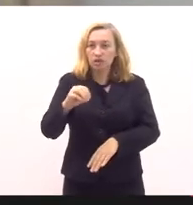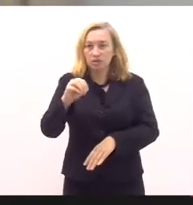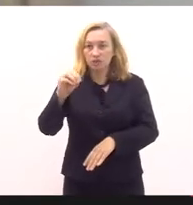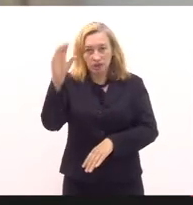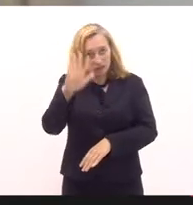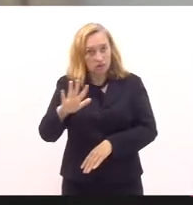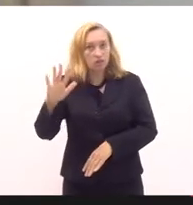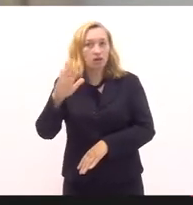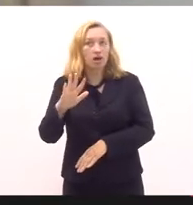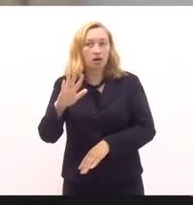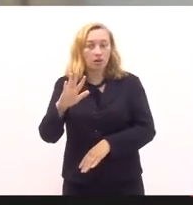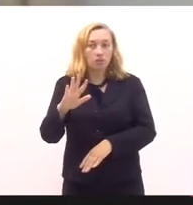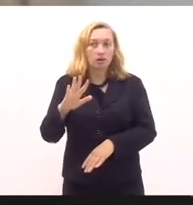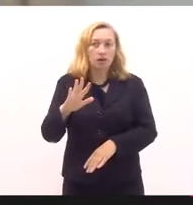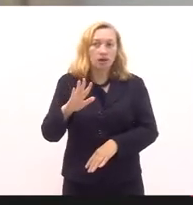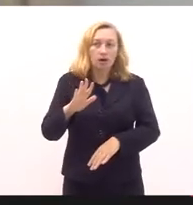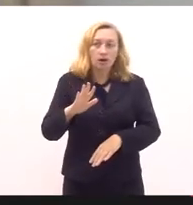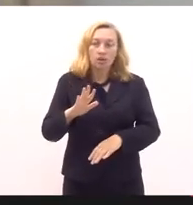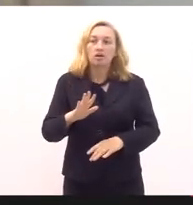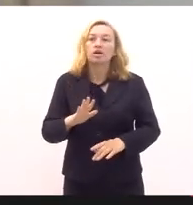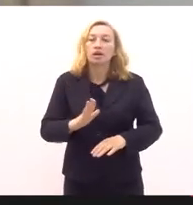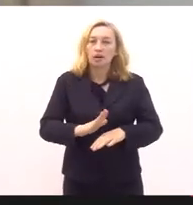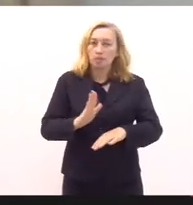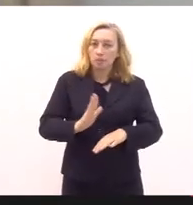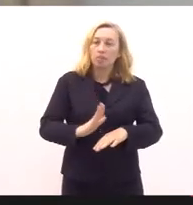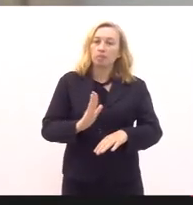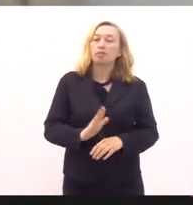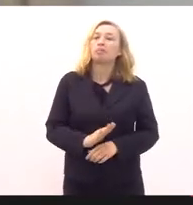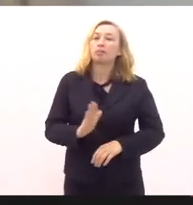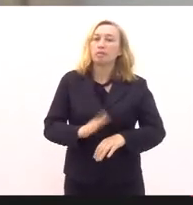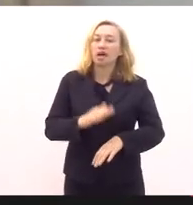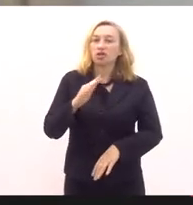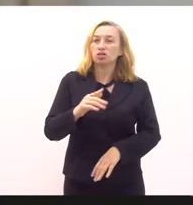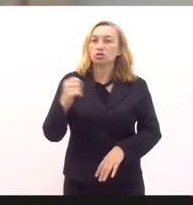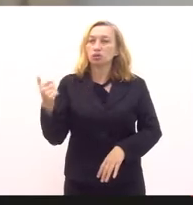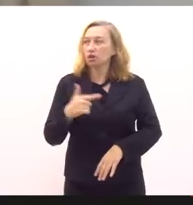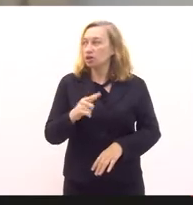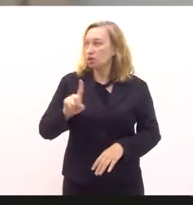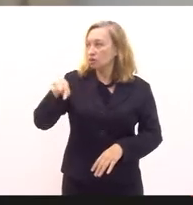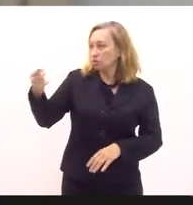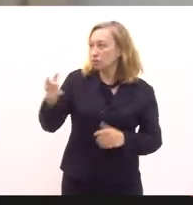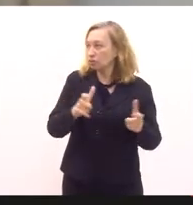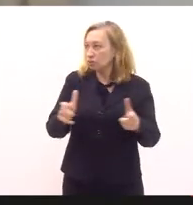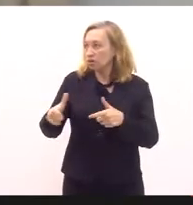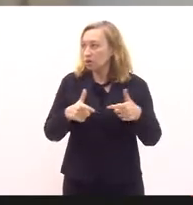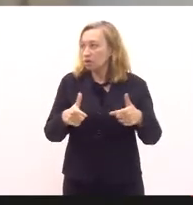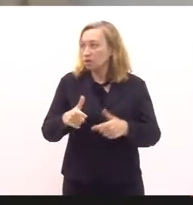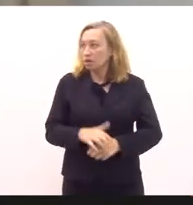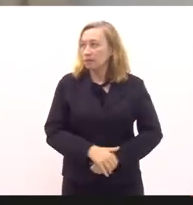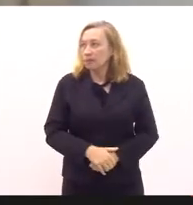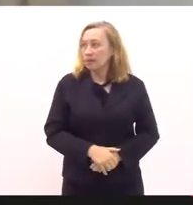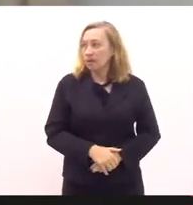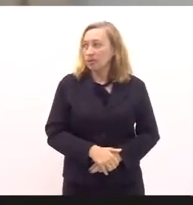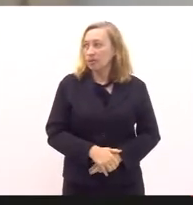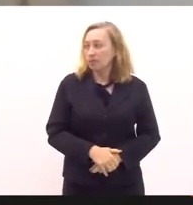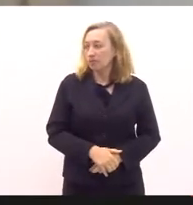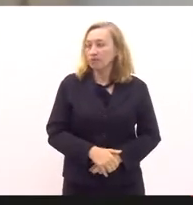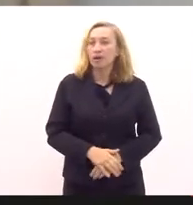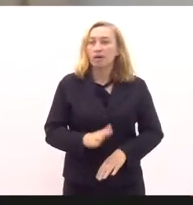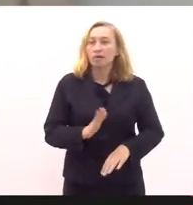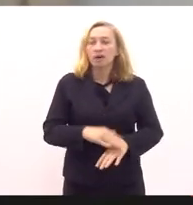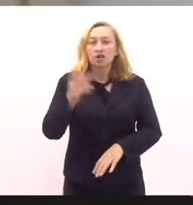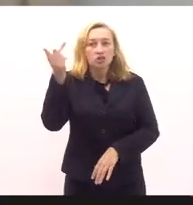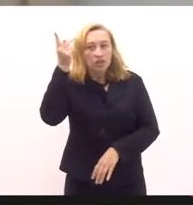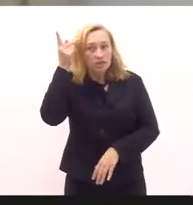o maior piso de todas as leis dos pisos que nós temos no Brasil, né? Ele é maior, por exemplo, que São Paulo, e